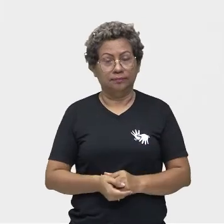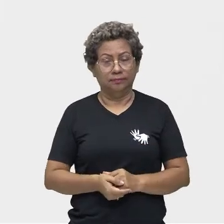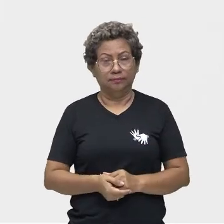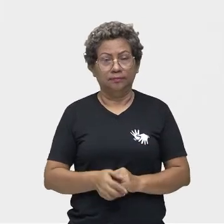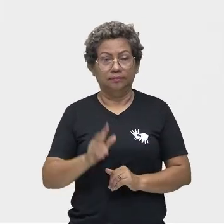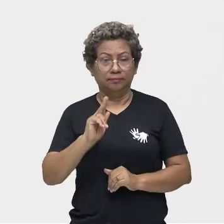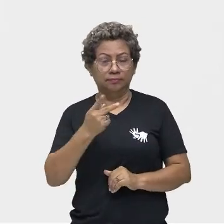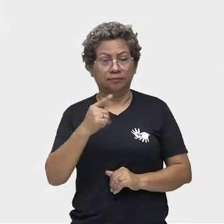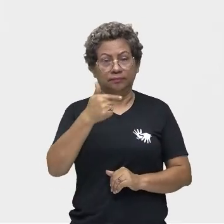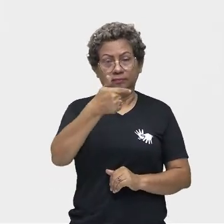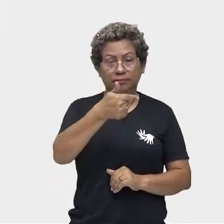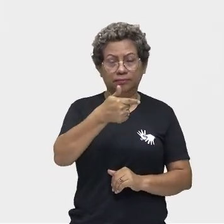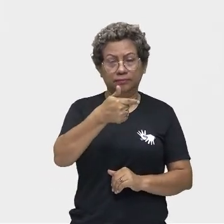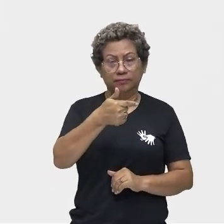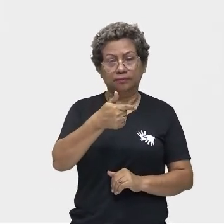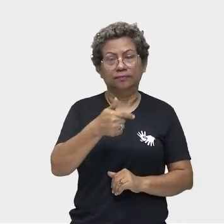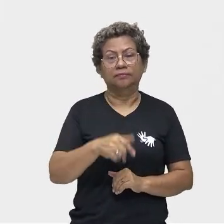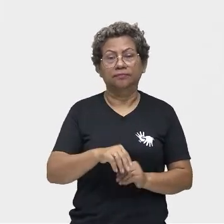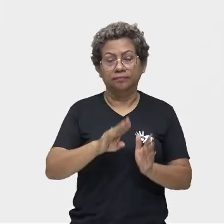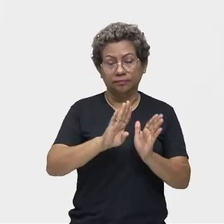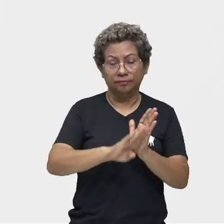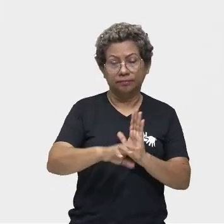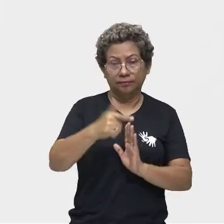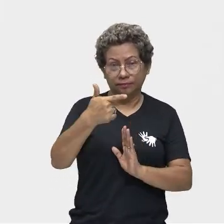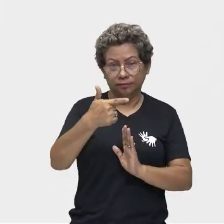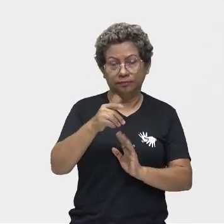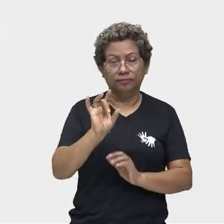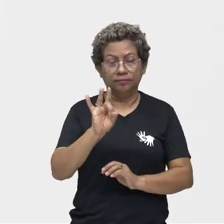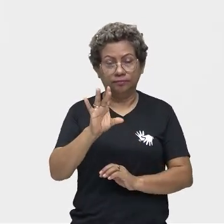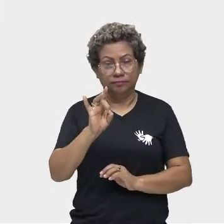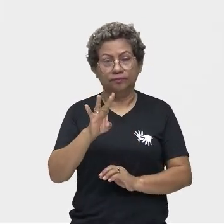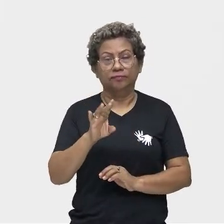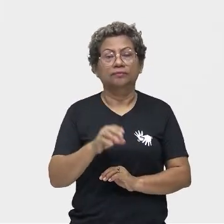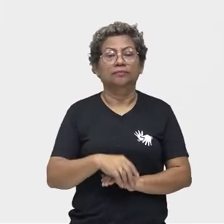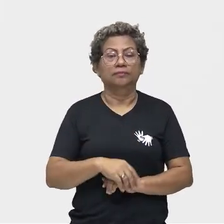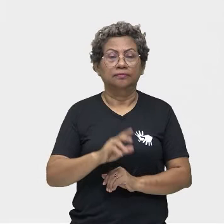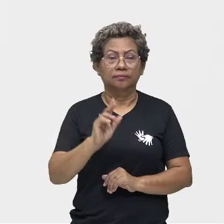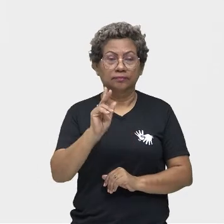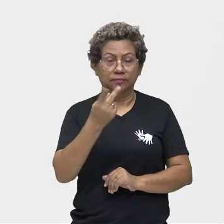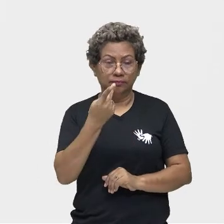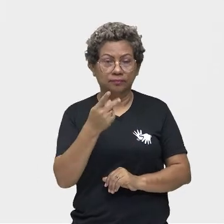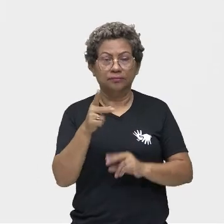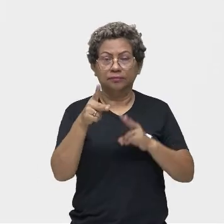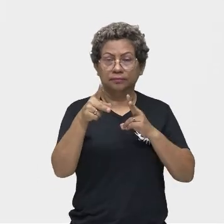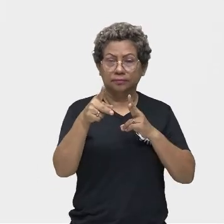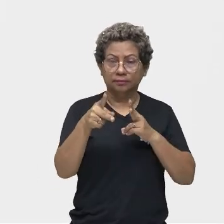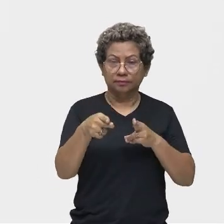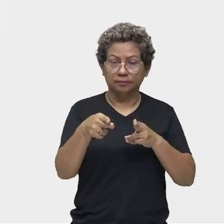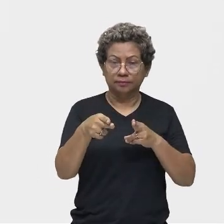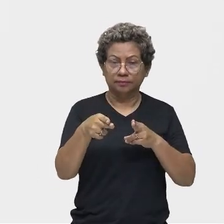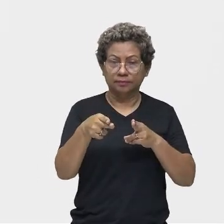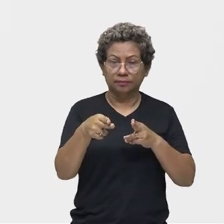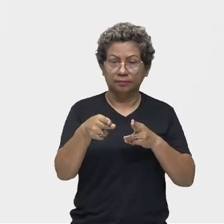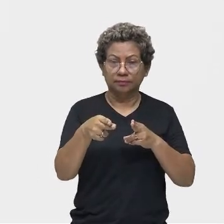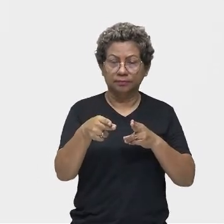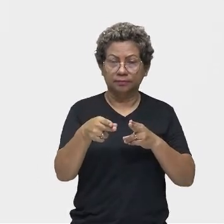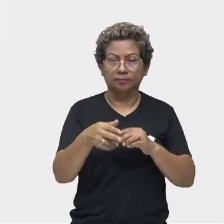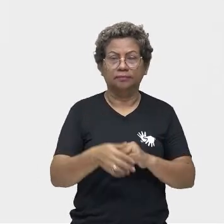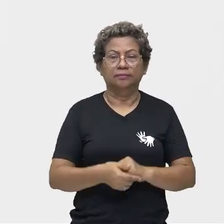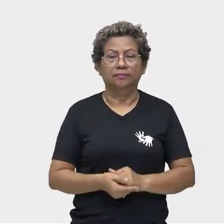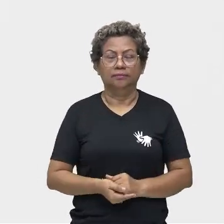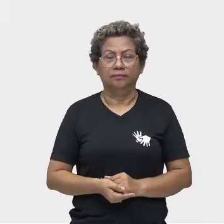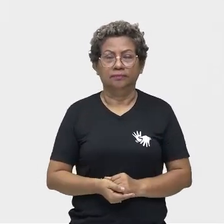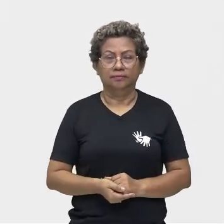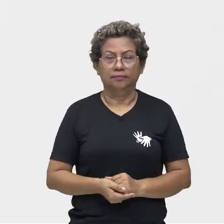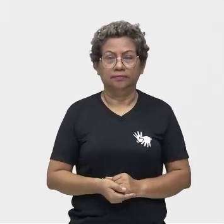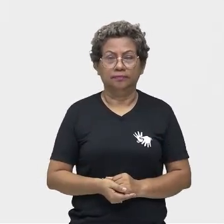quadrado, vou botar logo o h, para a gente já ir calculando diretamente. H ao quadrado vai ser igual a